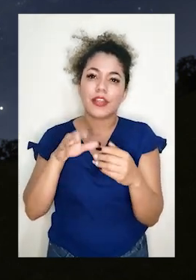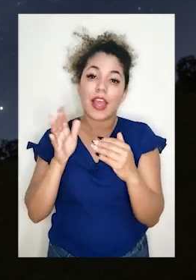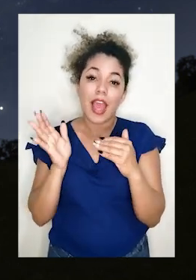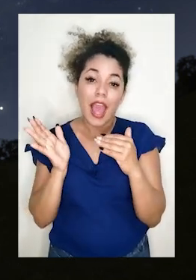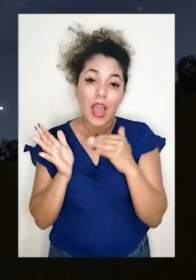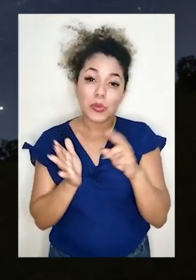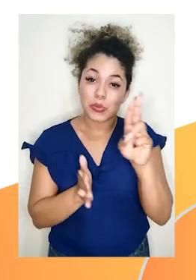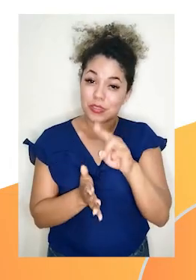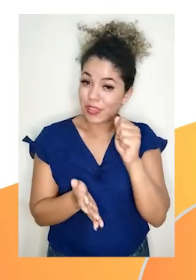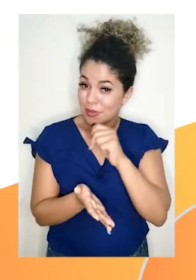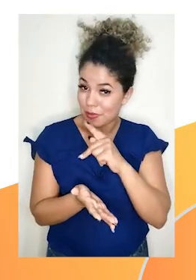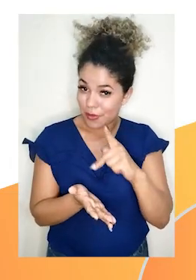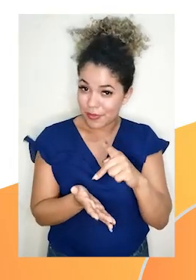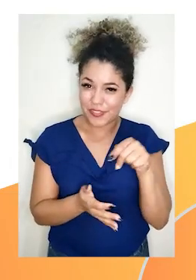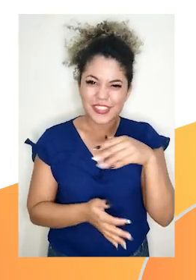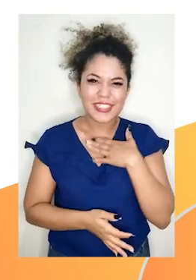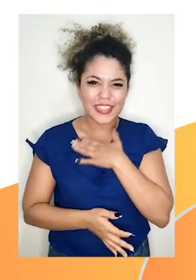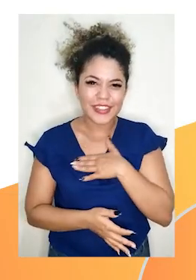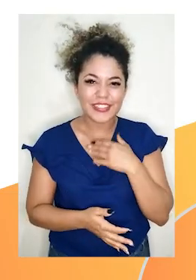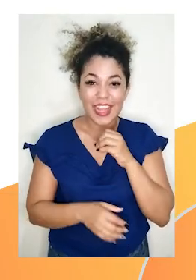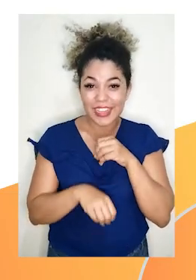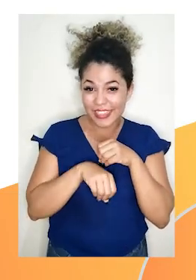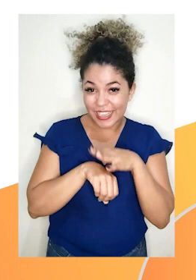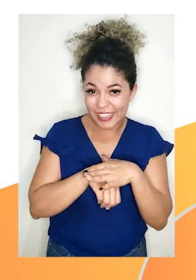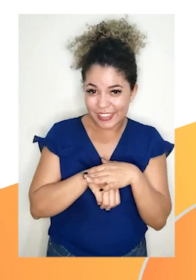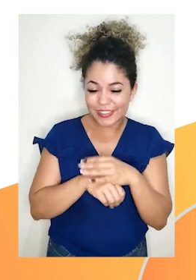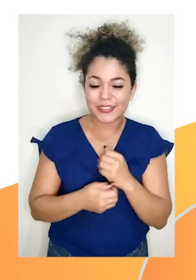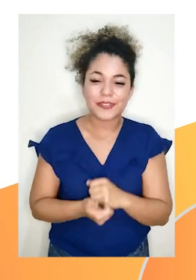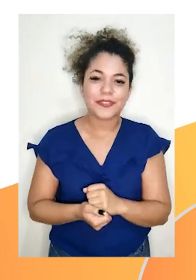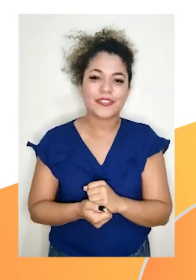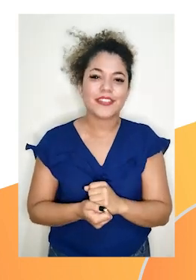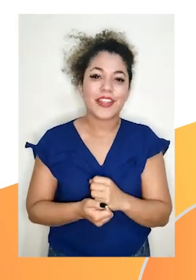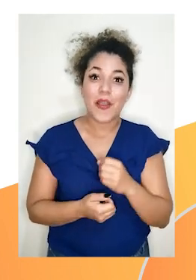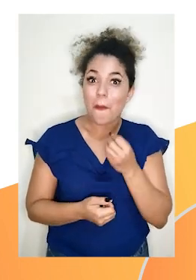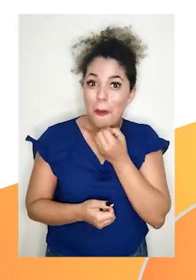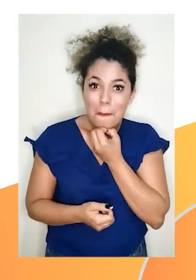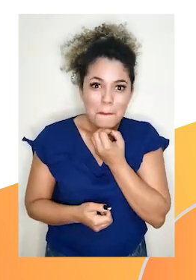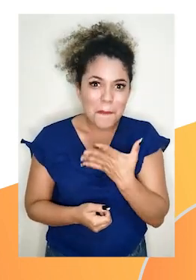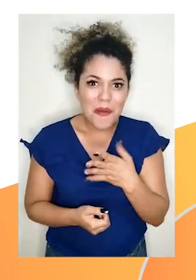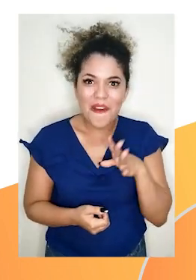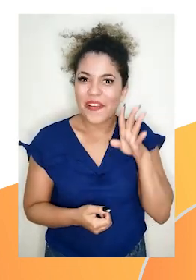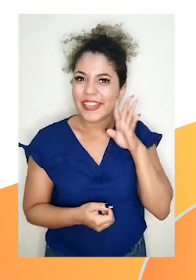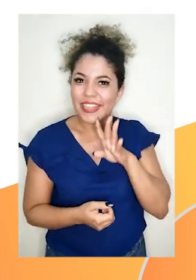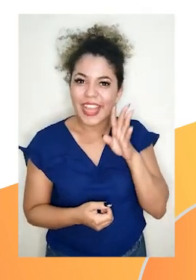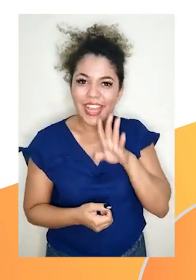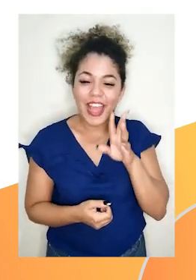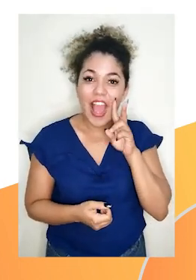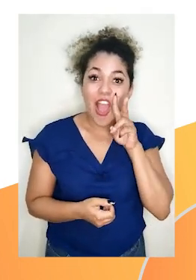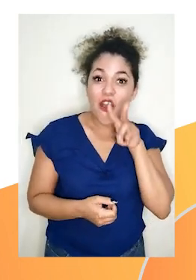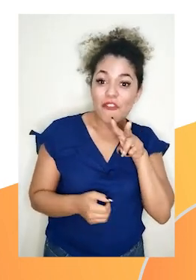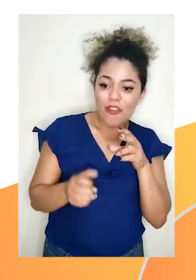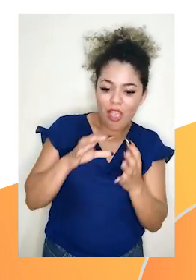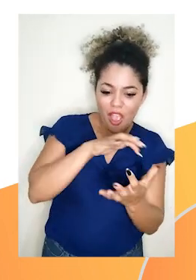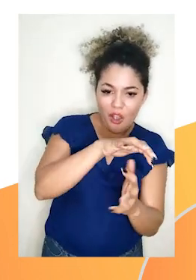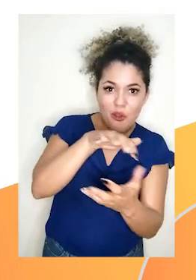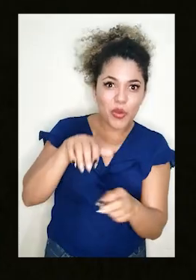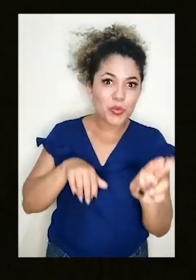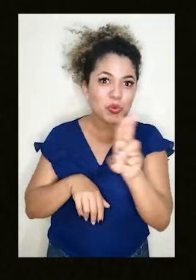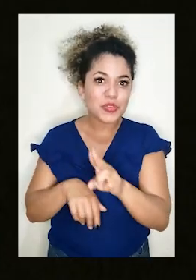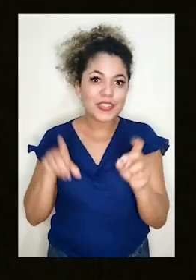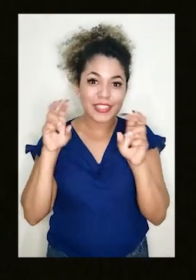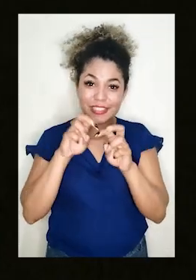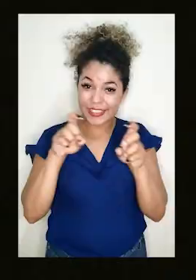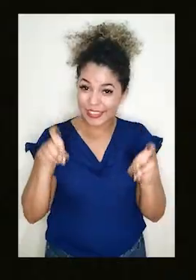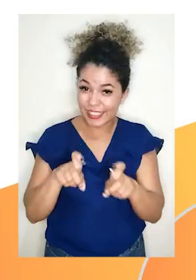dos aplicativos. Vocês gostaram da dica? Viu como é super interessante explorar o universo de forma tecnológica?